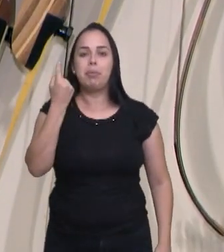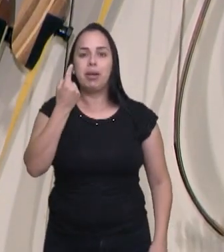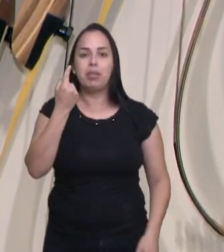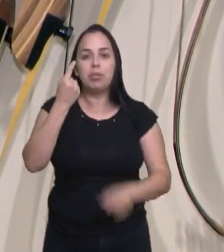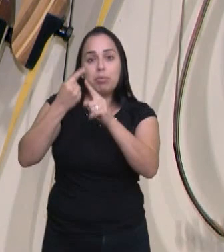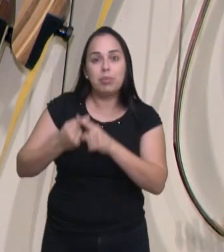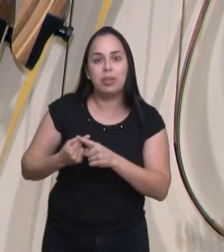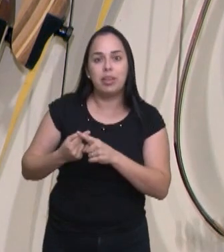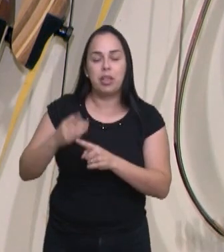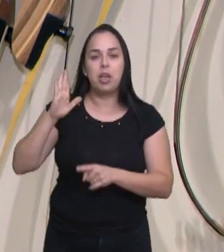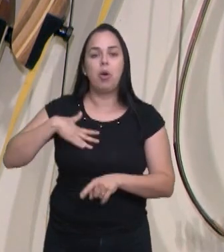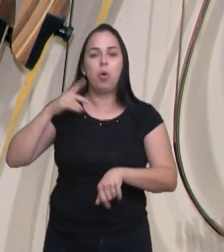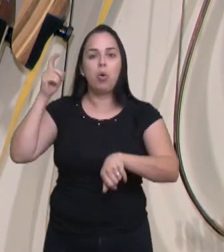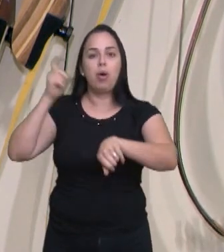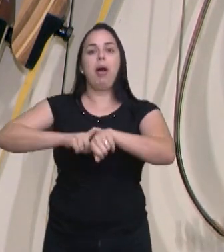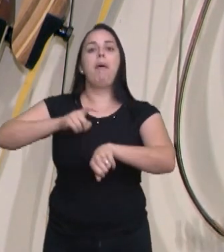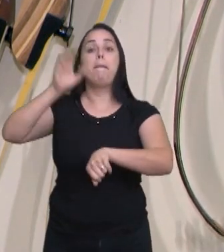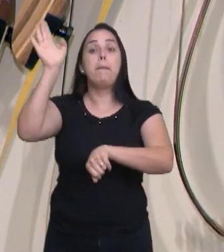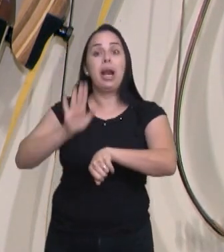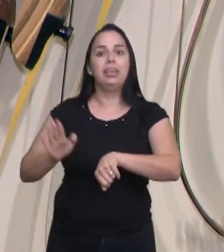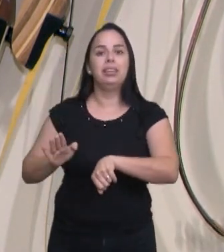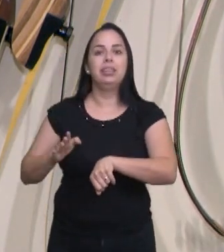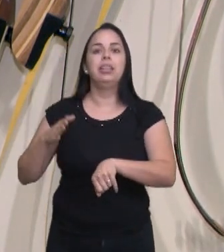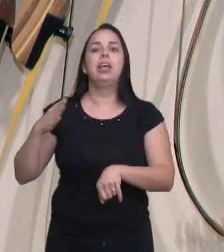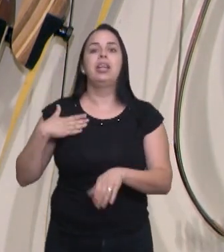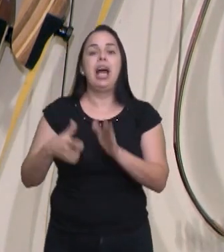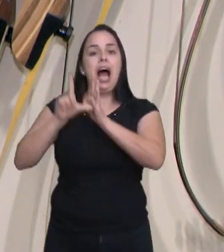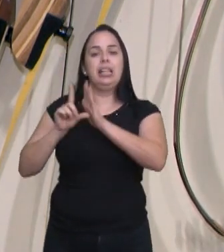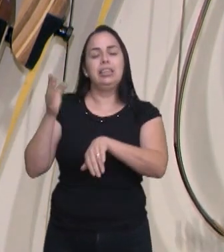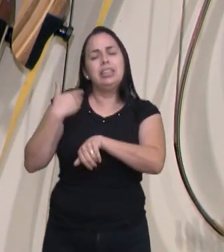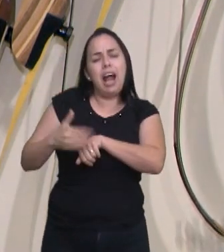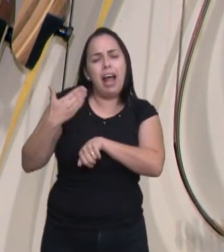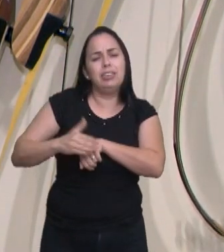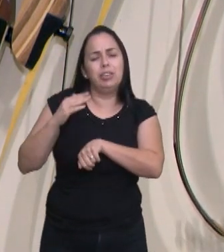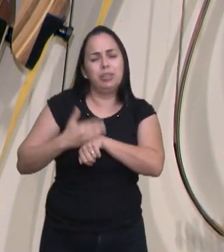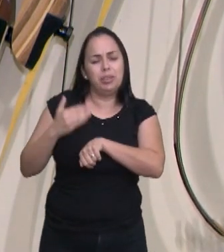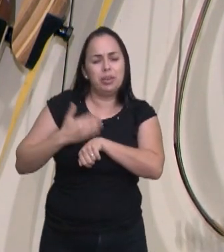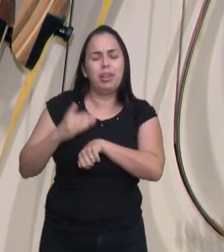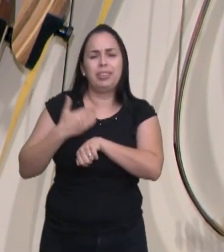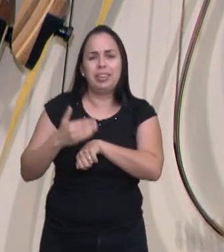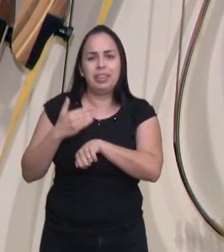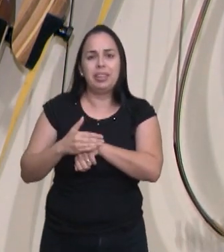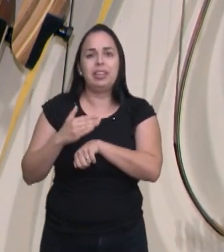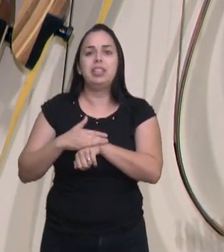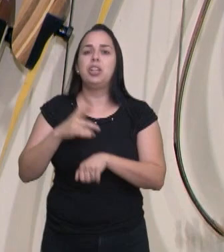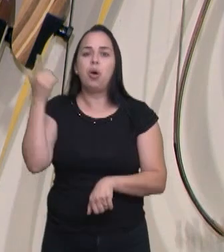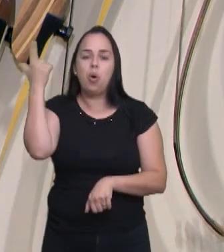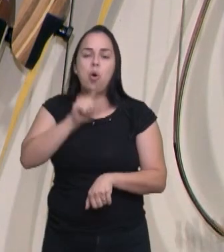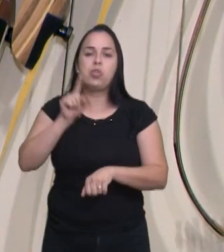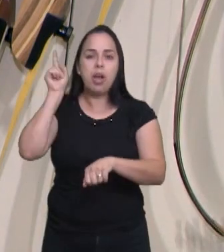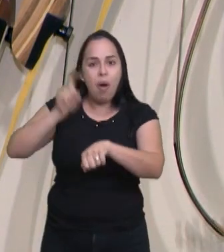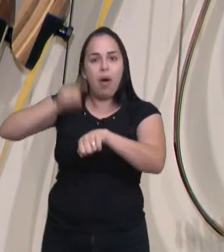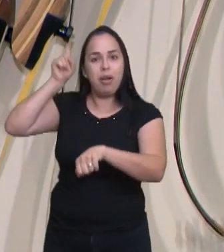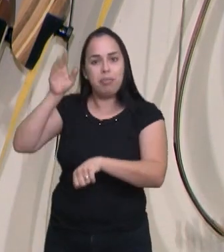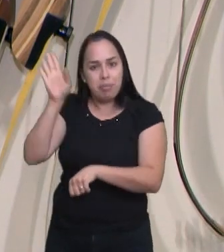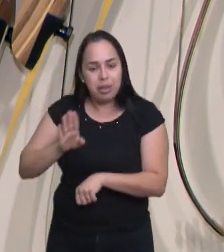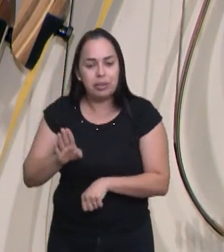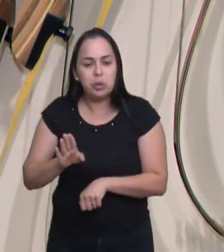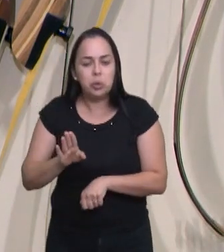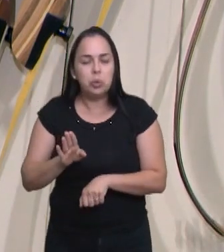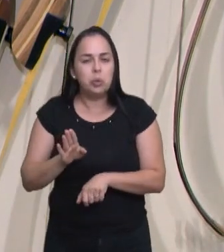bati o recorde brasileiro. Eu estava já treinando há bastante tempo e bati o recorde brasileiro